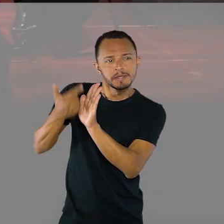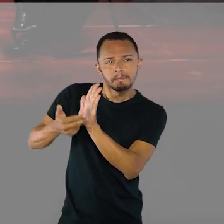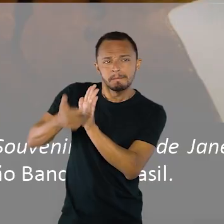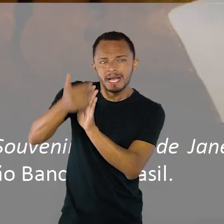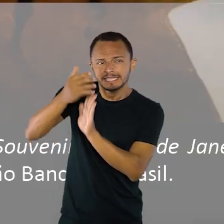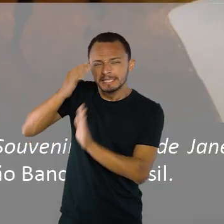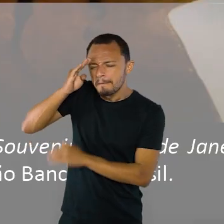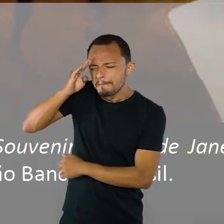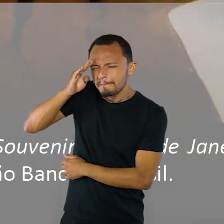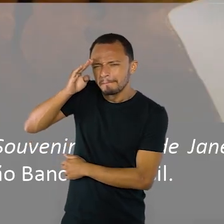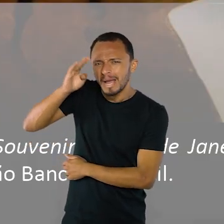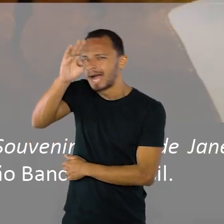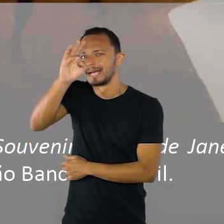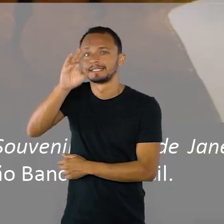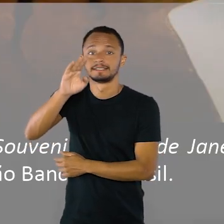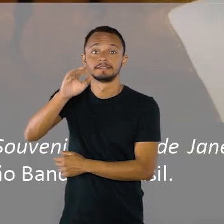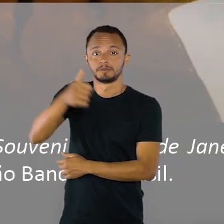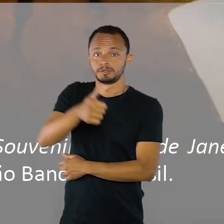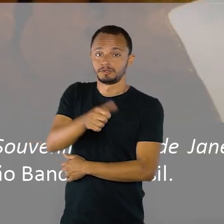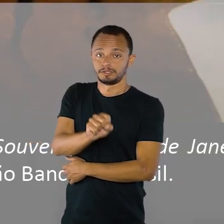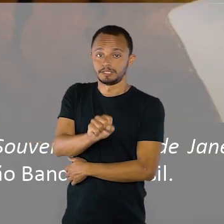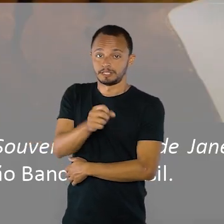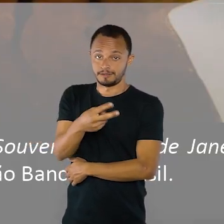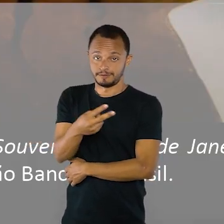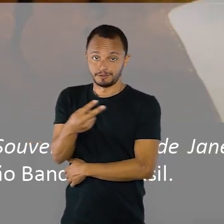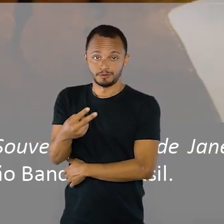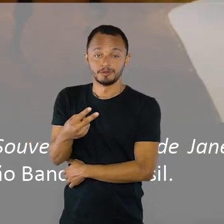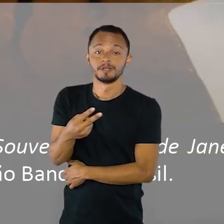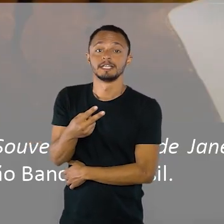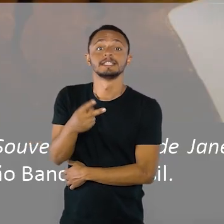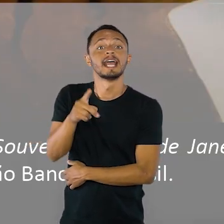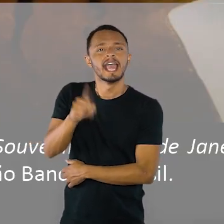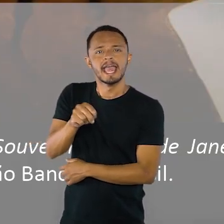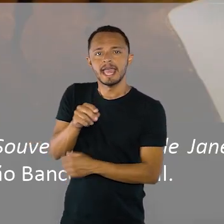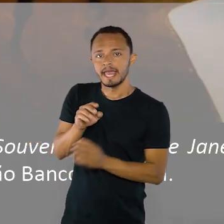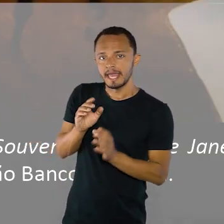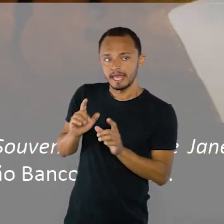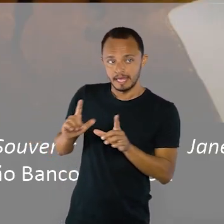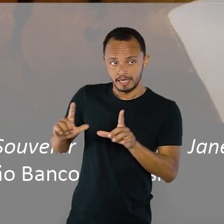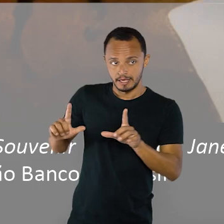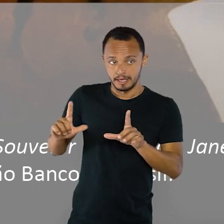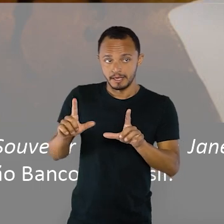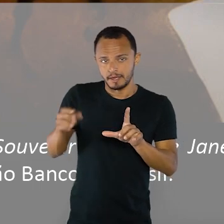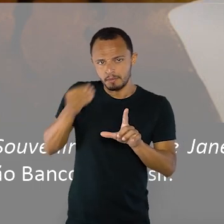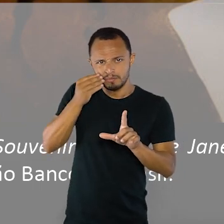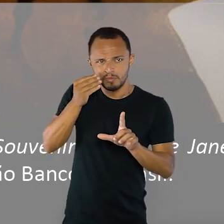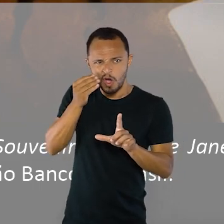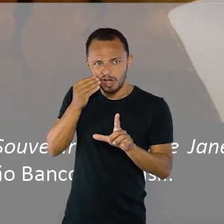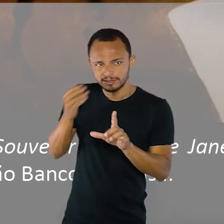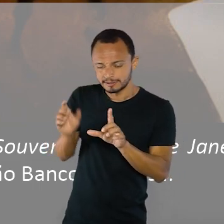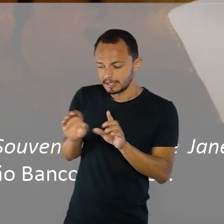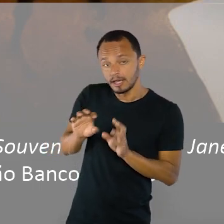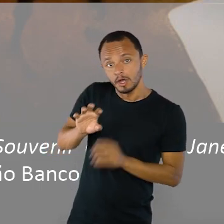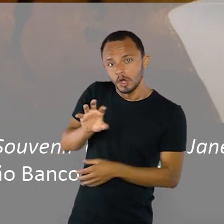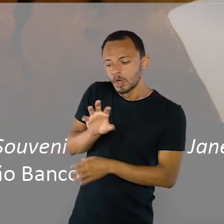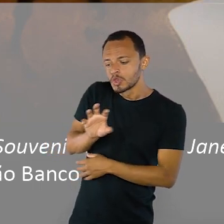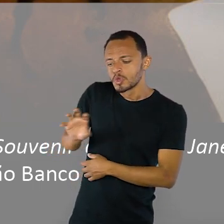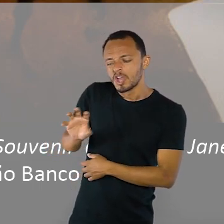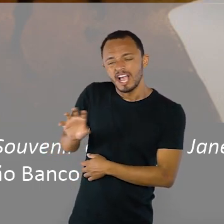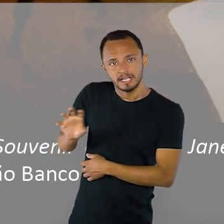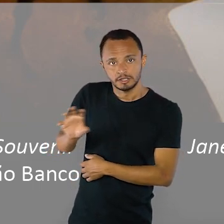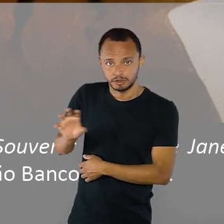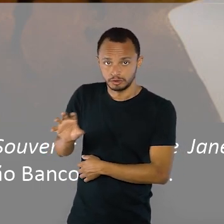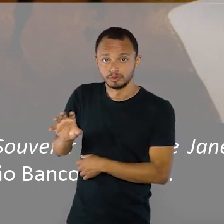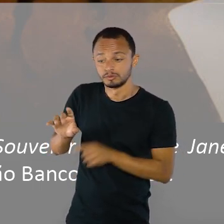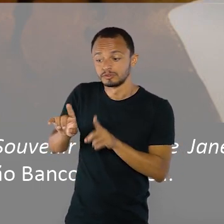1822. Ela aparece naquele cantinho desse souvenir, feito também num livro depois por Jean-Baptiste